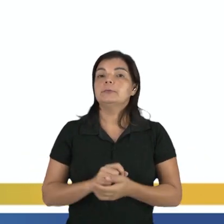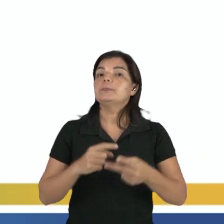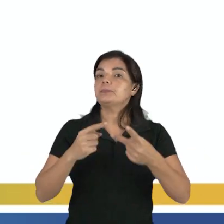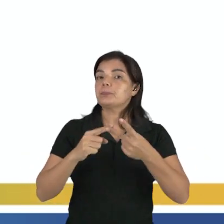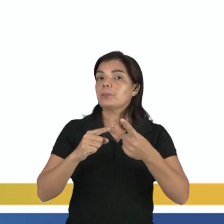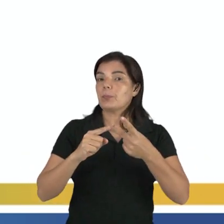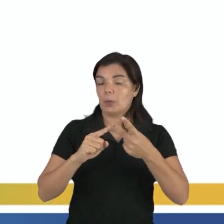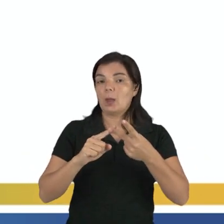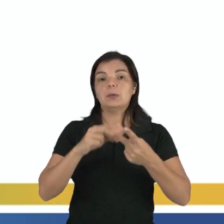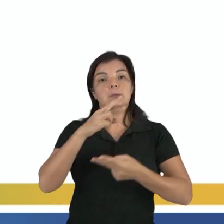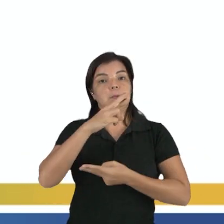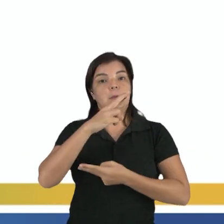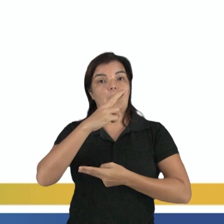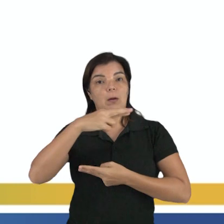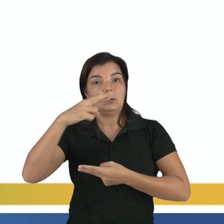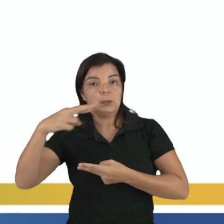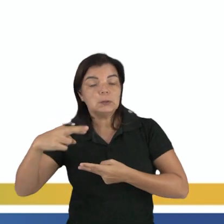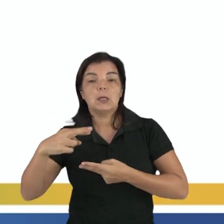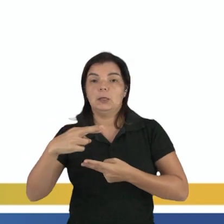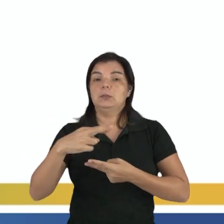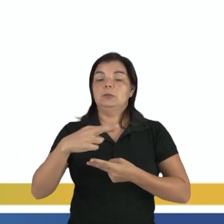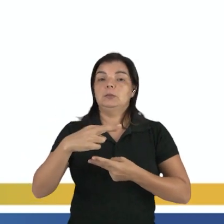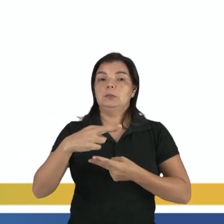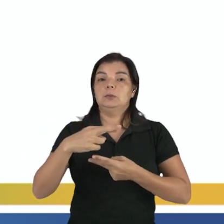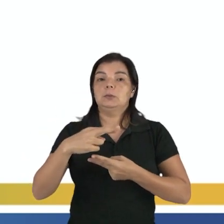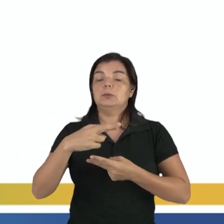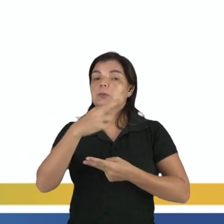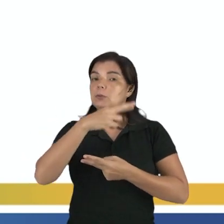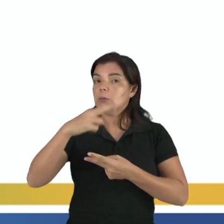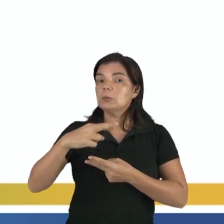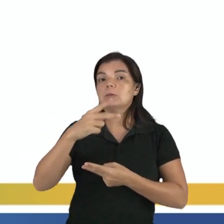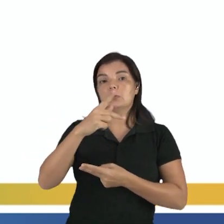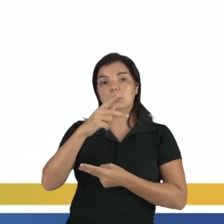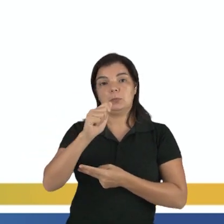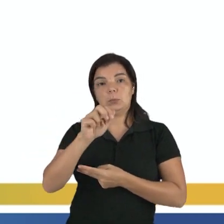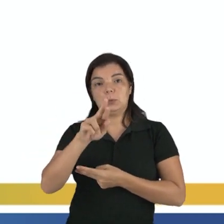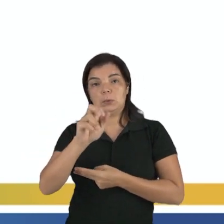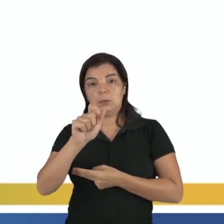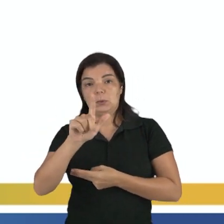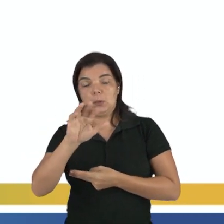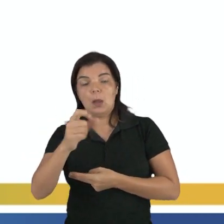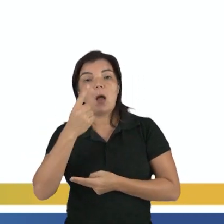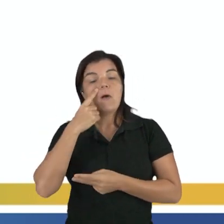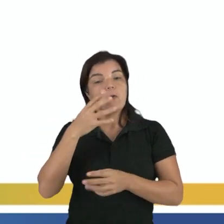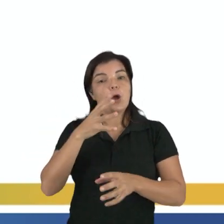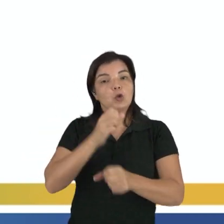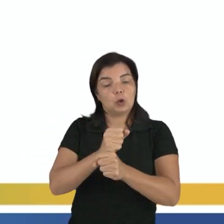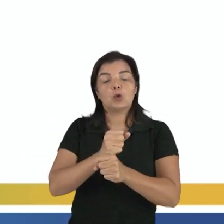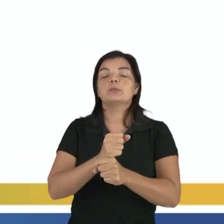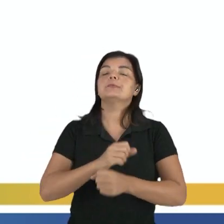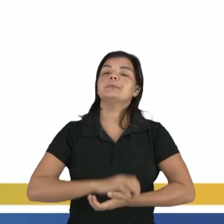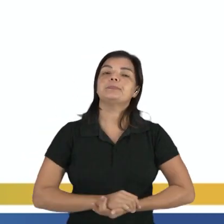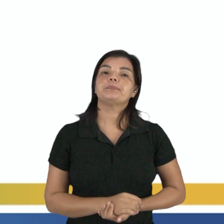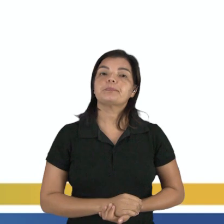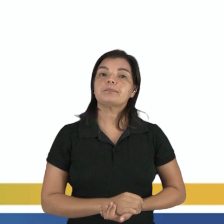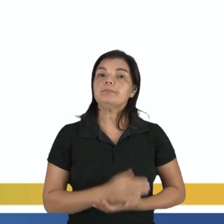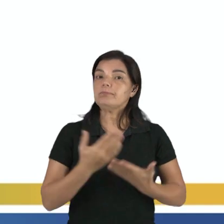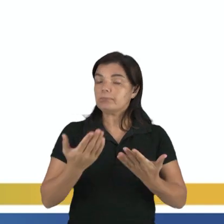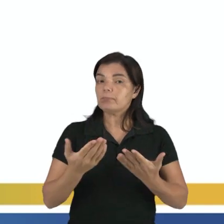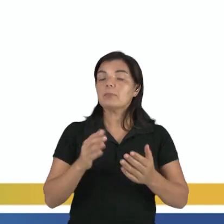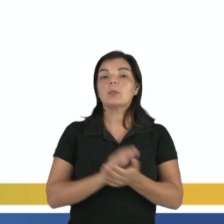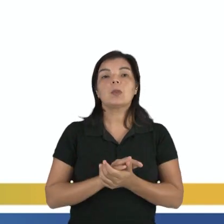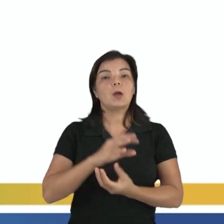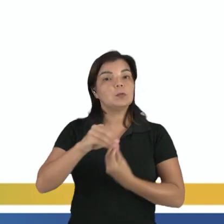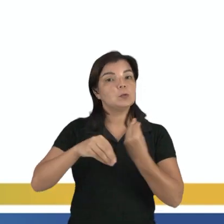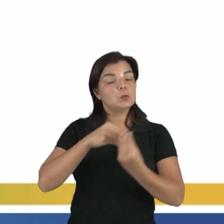expressão da resistência em paralelo né da associação em paralelo e descobriria a resistência Total então